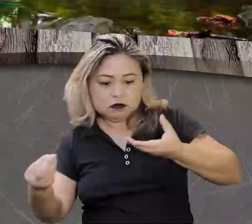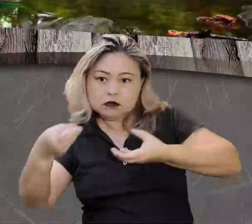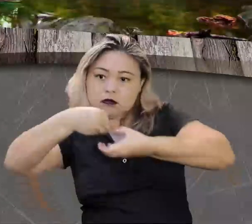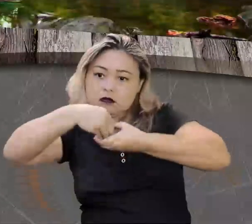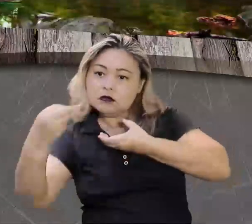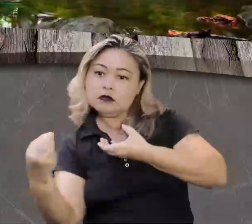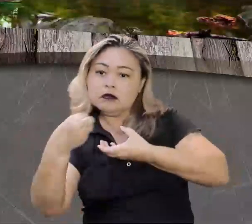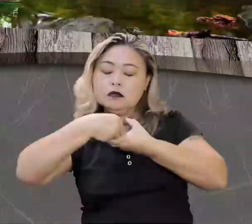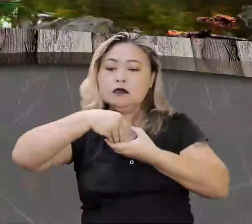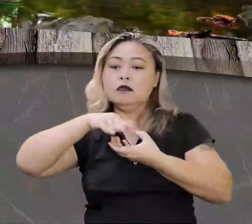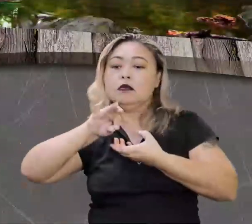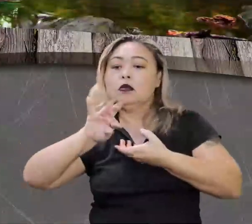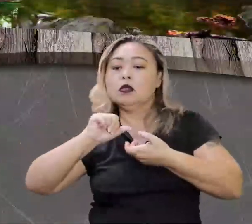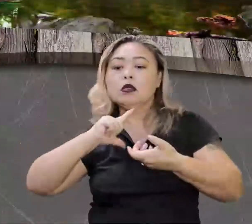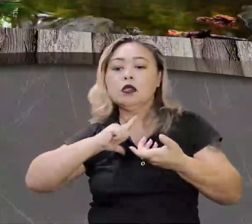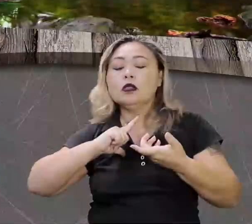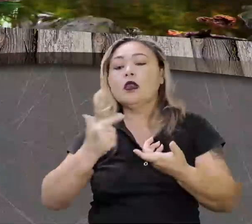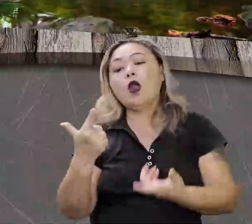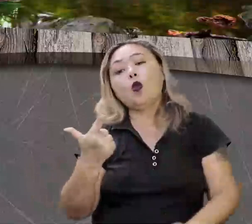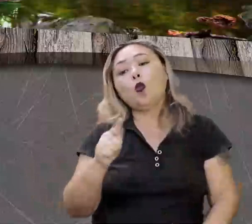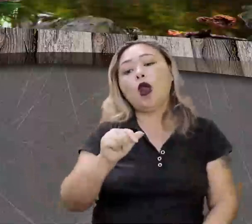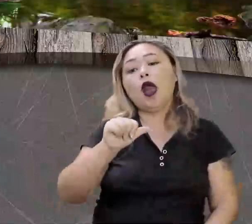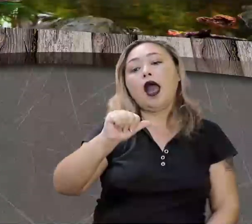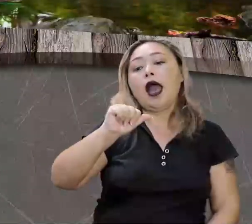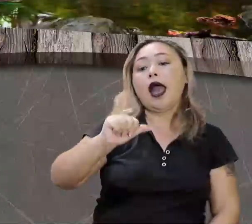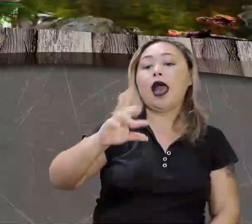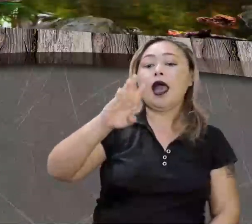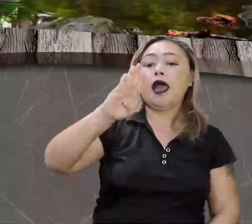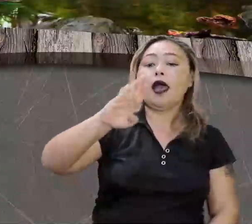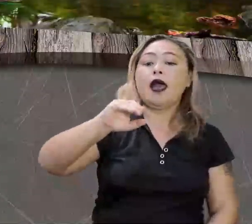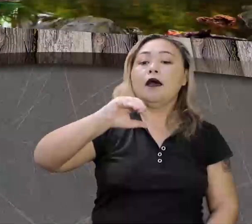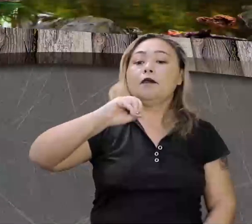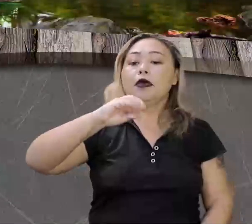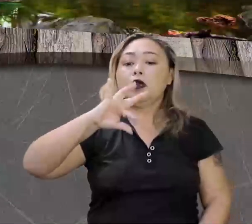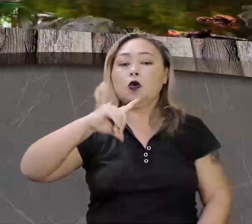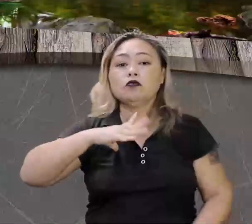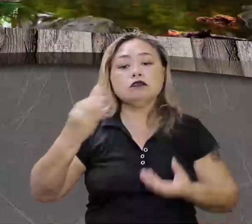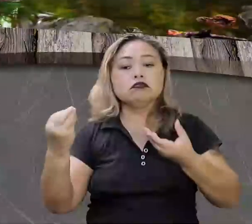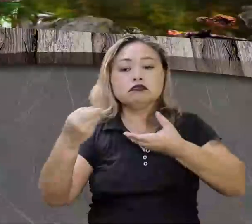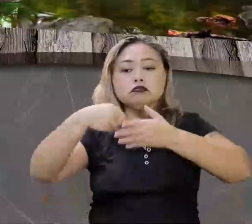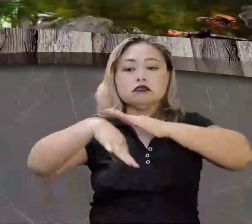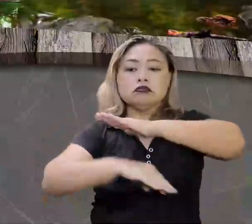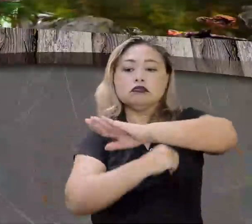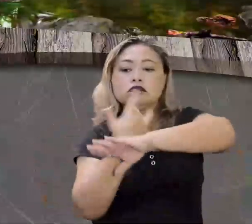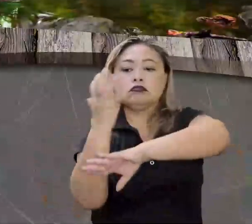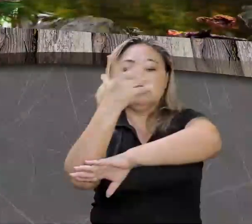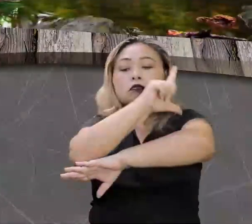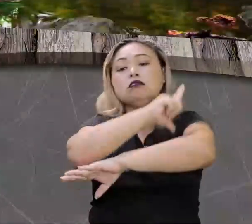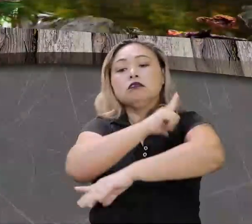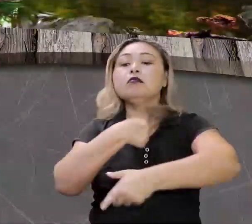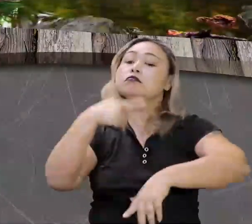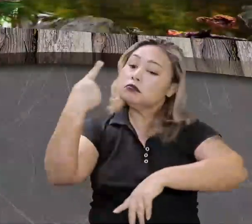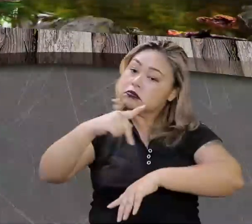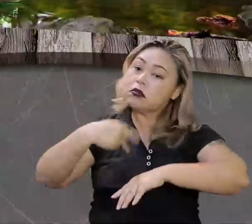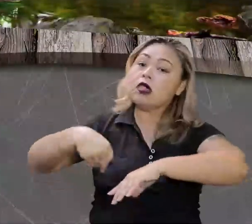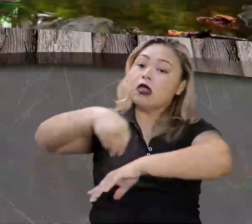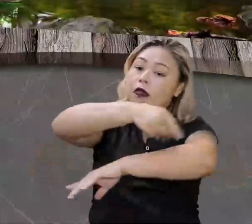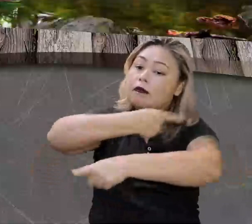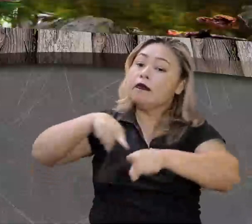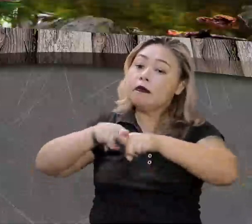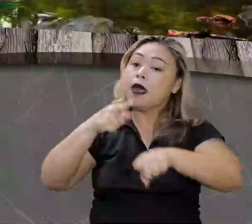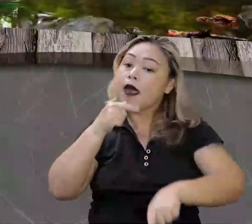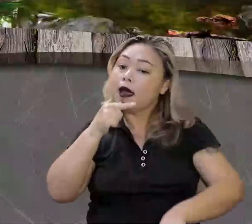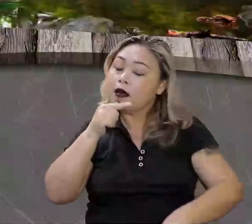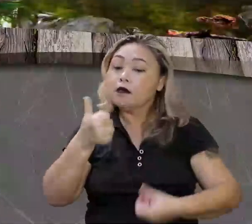componentes bióticos e abióticos vão formar e compor os nossos ecossistemas, que podem ser aquáticos e terrestres, como nós já vimos.